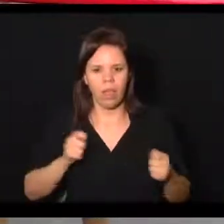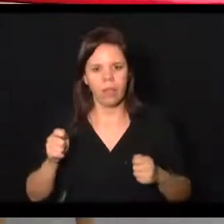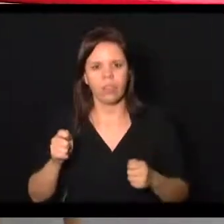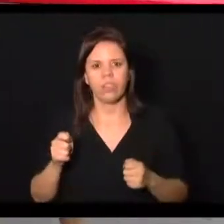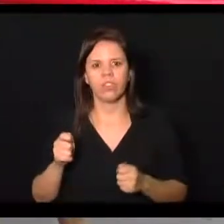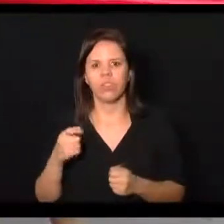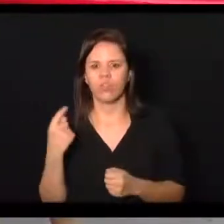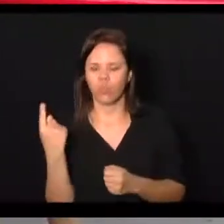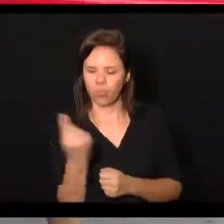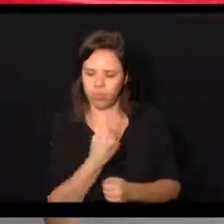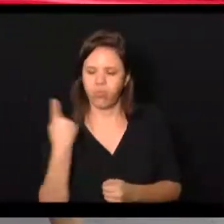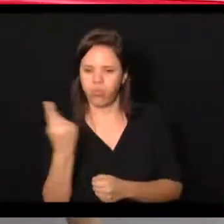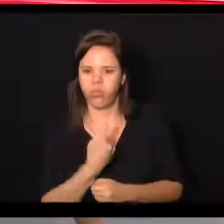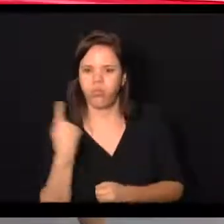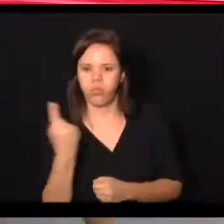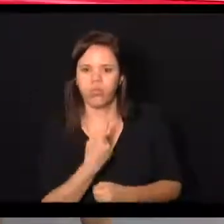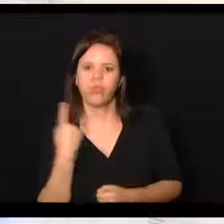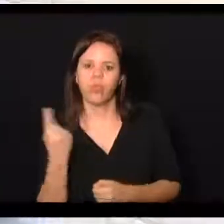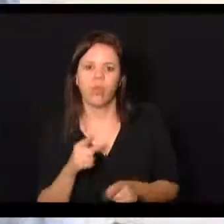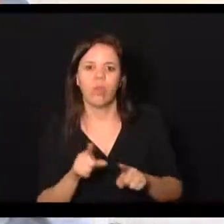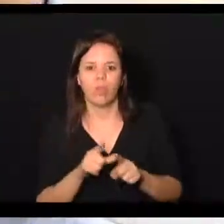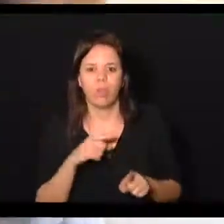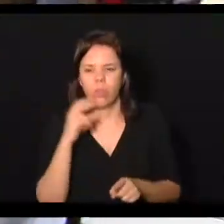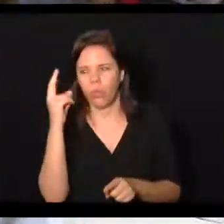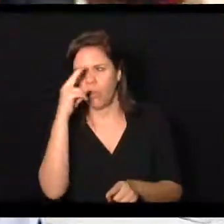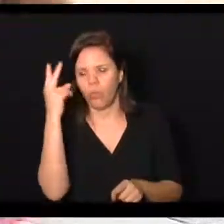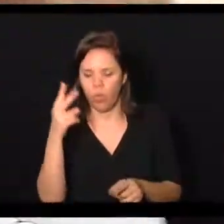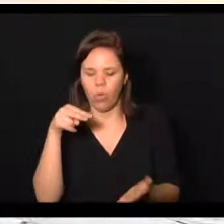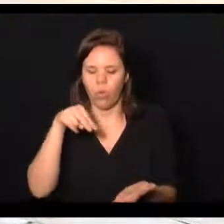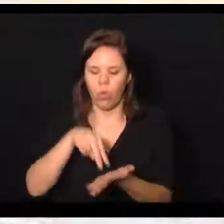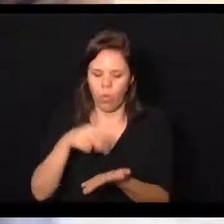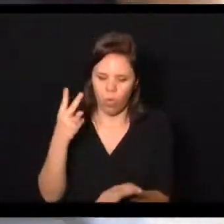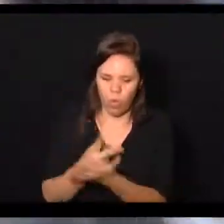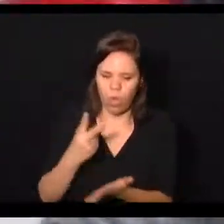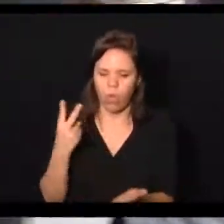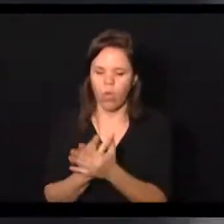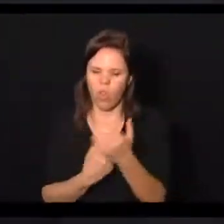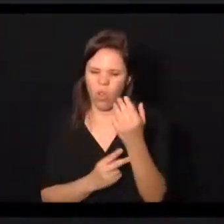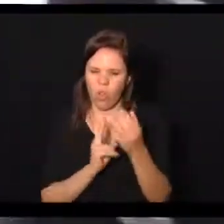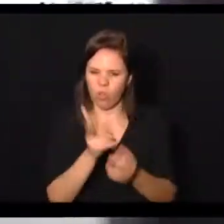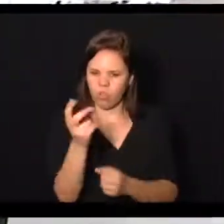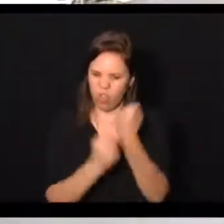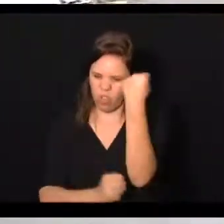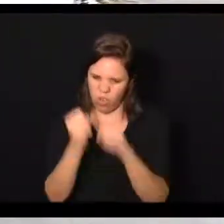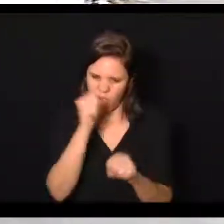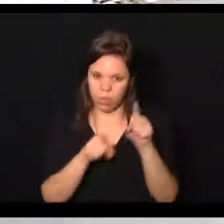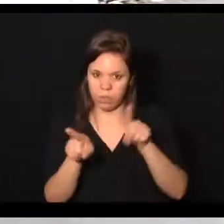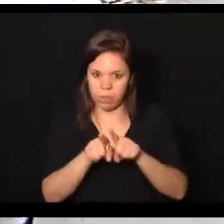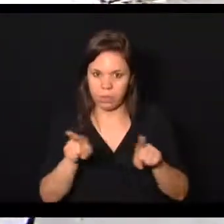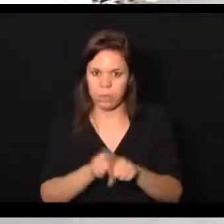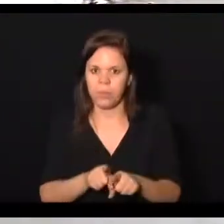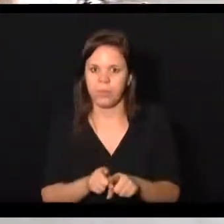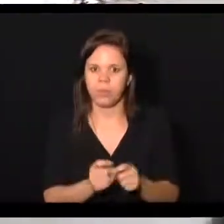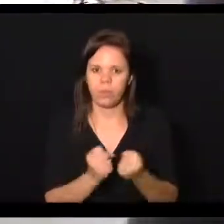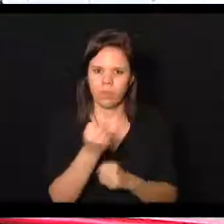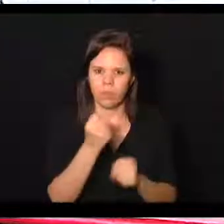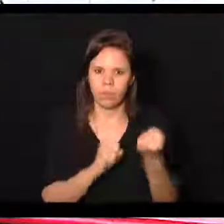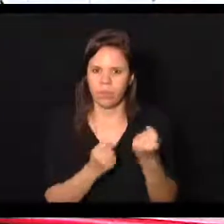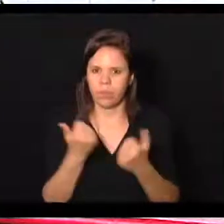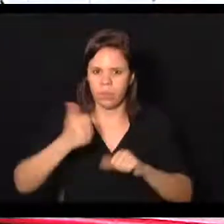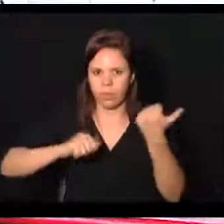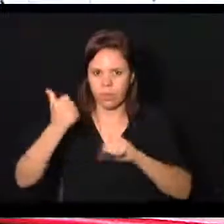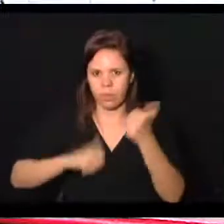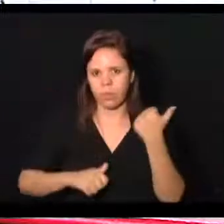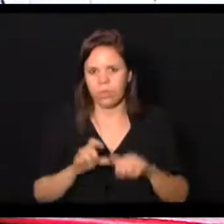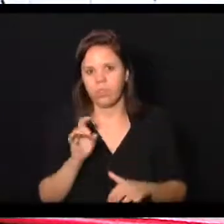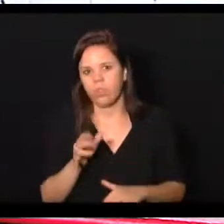girando, até ter uma vertigem e continuar de pé, golpeando. Nós temos um trabalho de sparring, que seria o combate simulado. Bom,